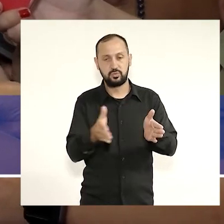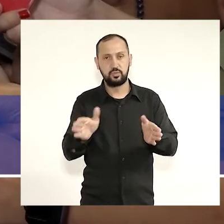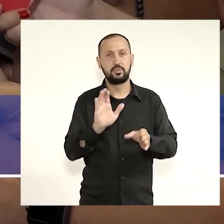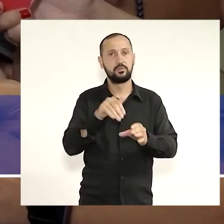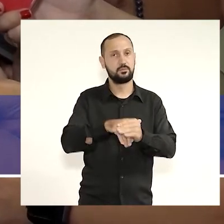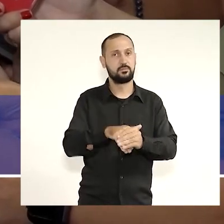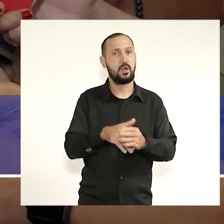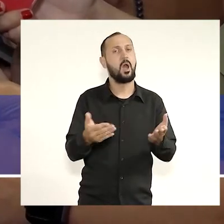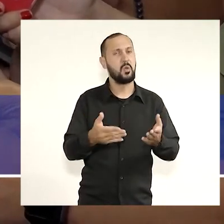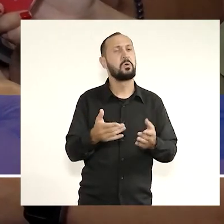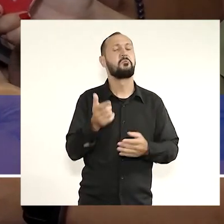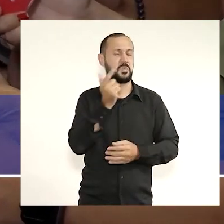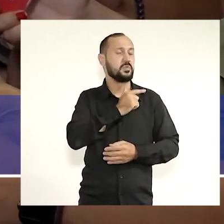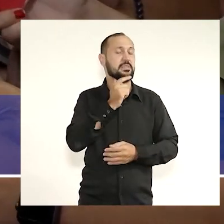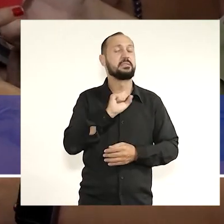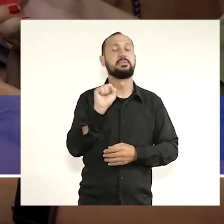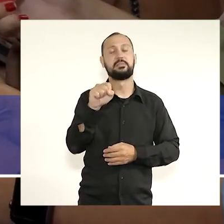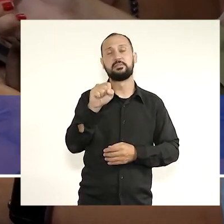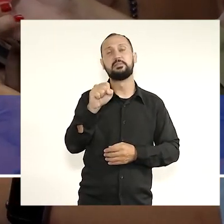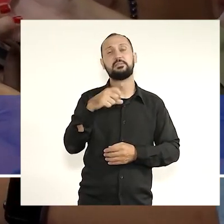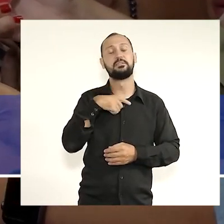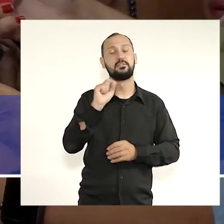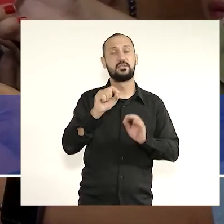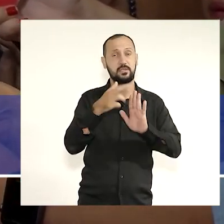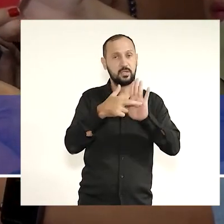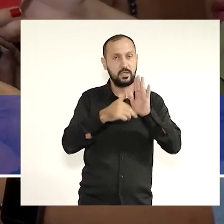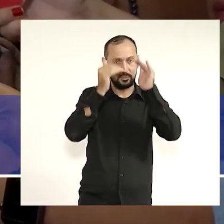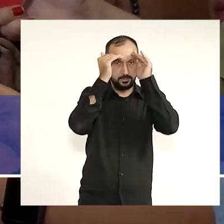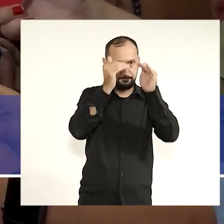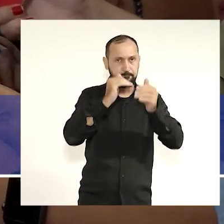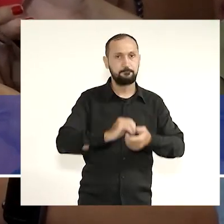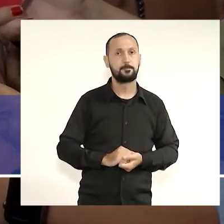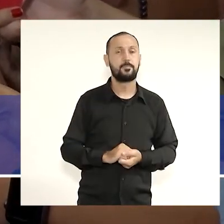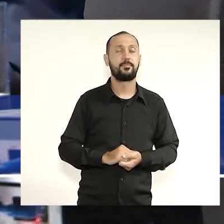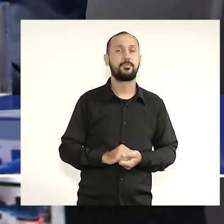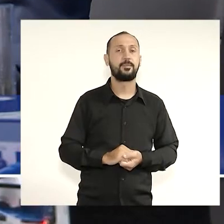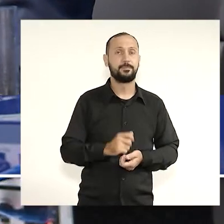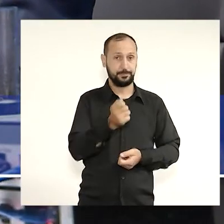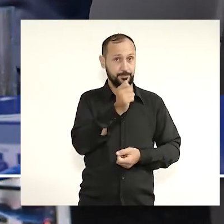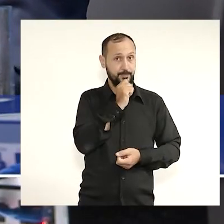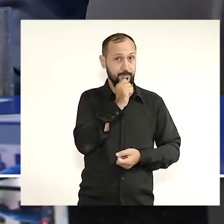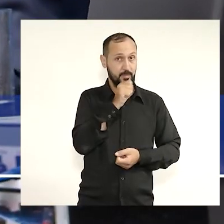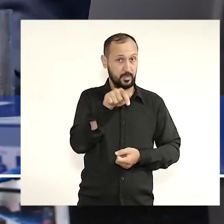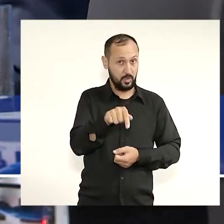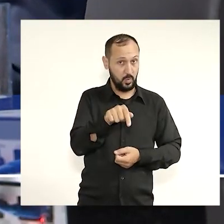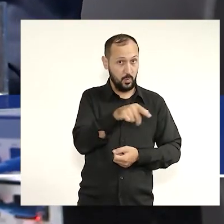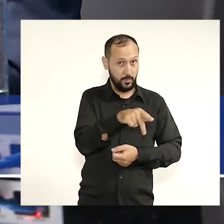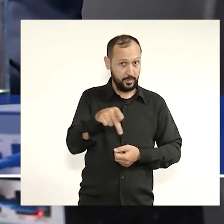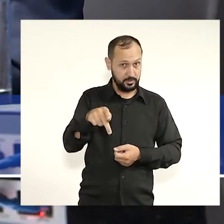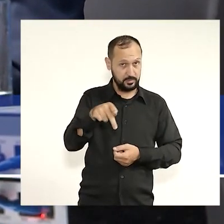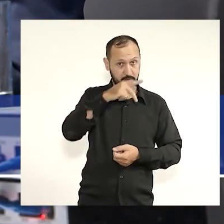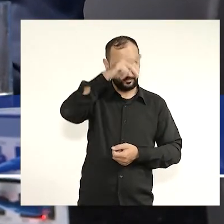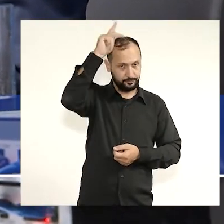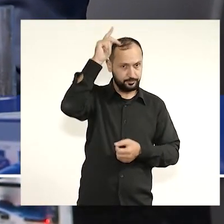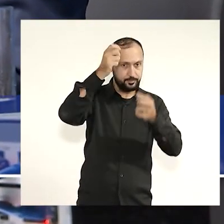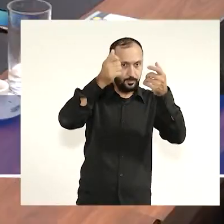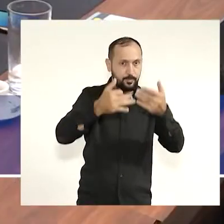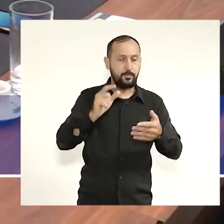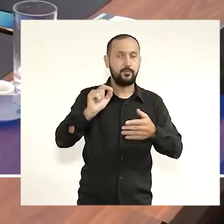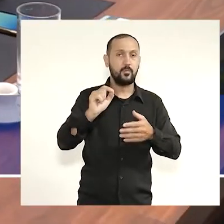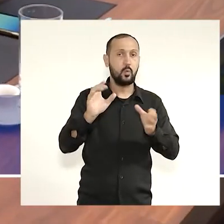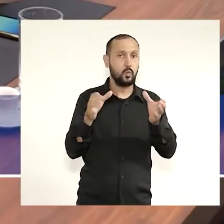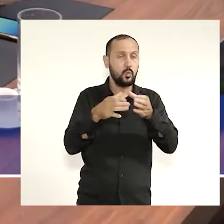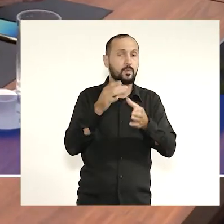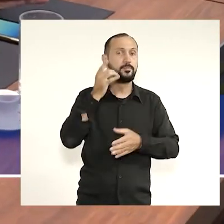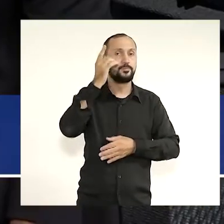a eleição, não vai ser agora que nós não vamos conseguir fazer com que as regras sejam obedecidas. Ainda, segundo o presidente da casa, os